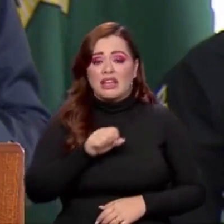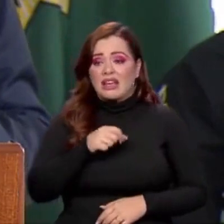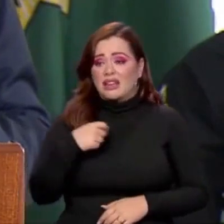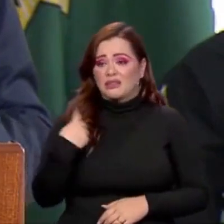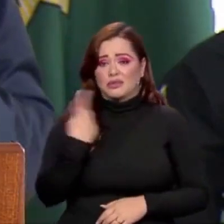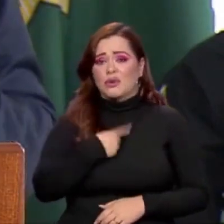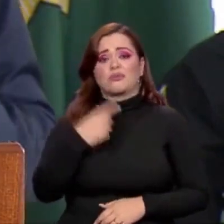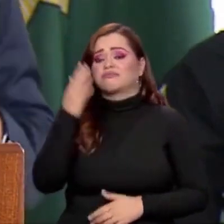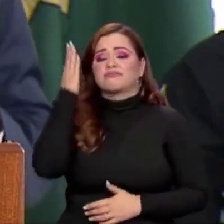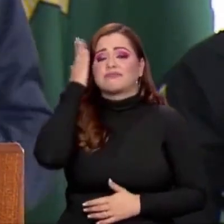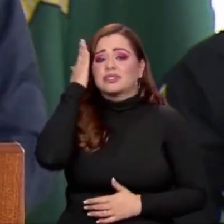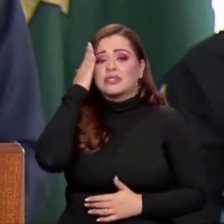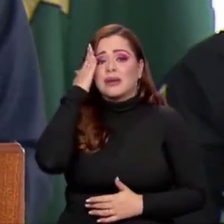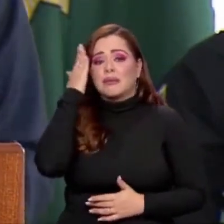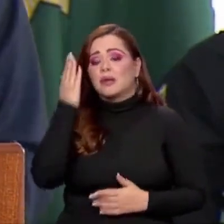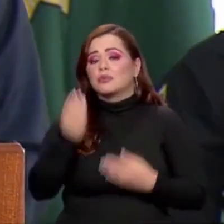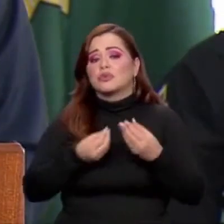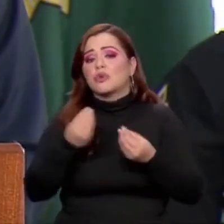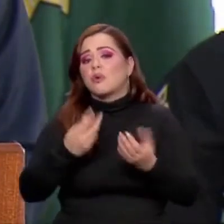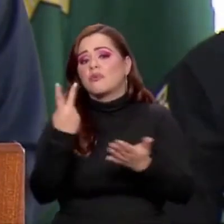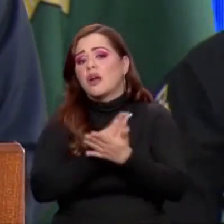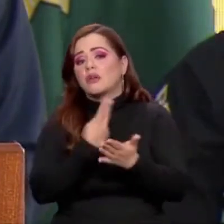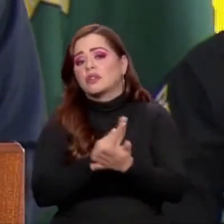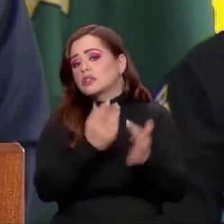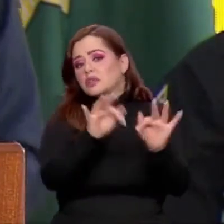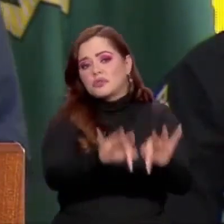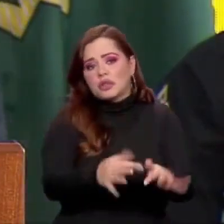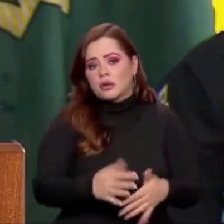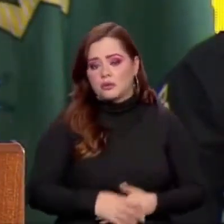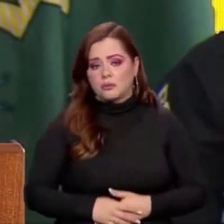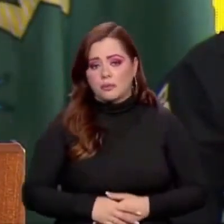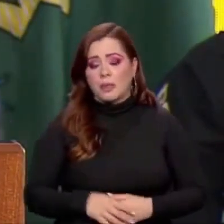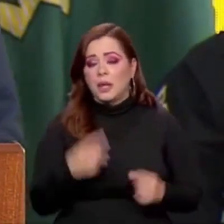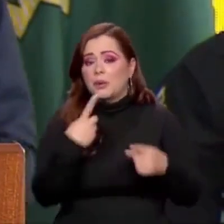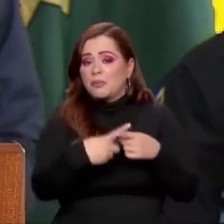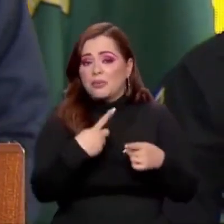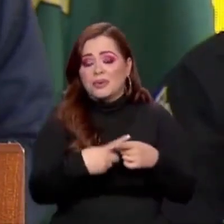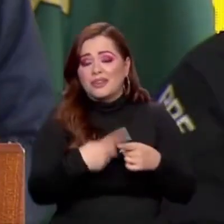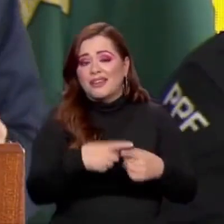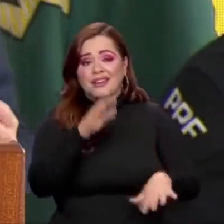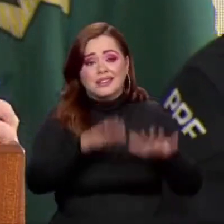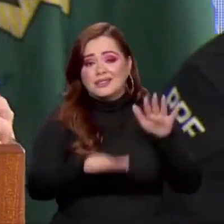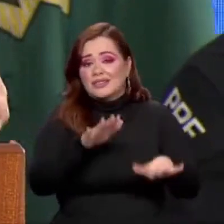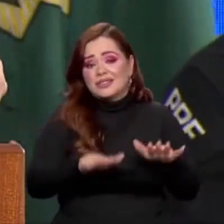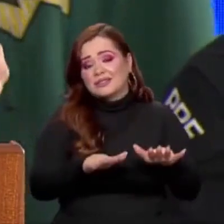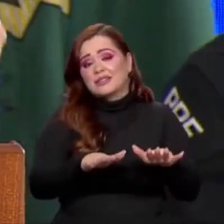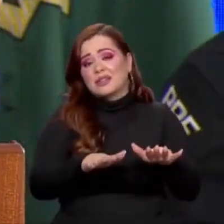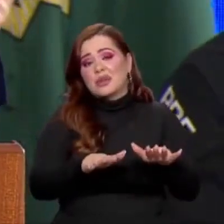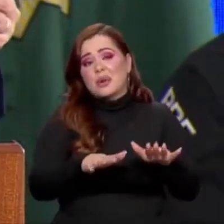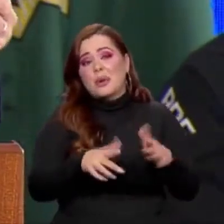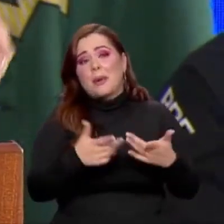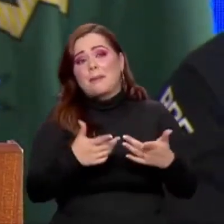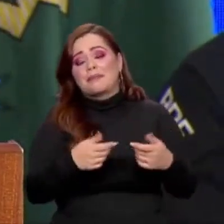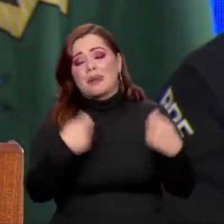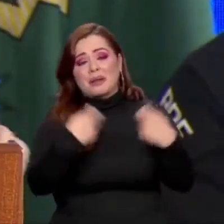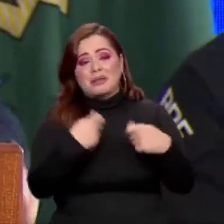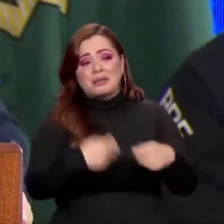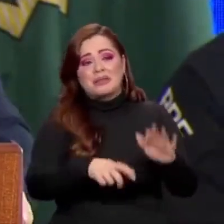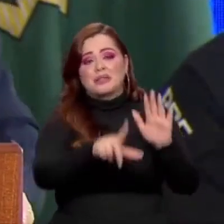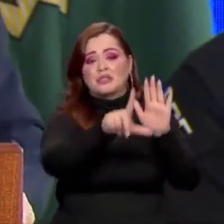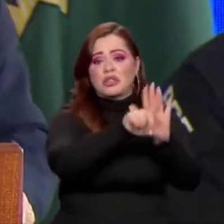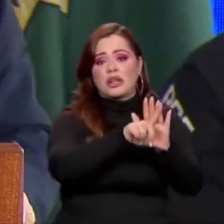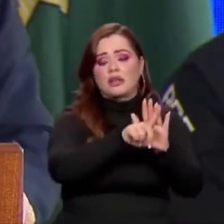sabemos o resultado disso. Porque muitas vezes não depende de lei. As leis de proteção da